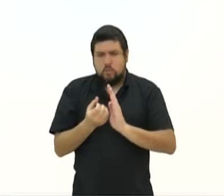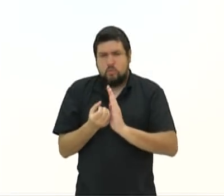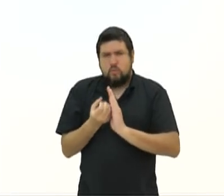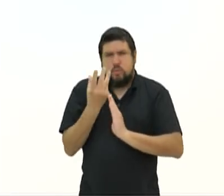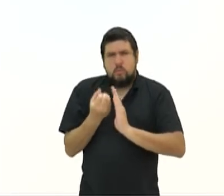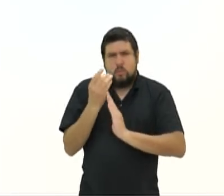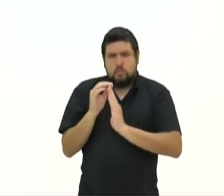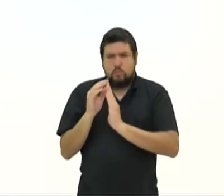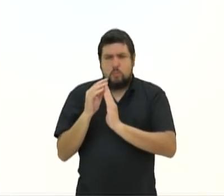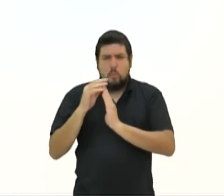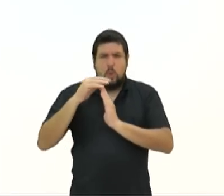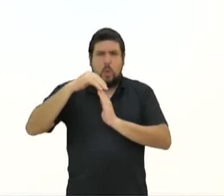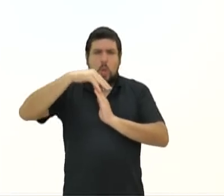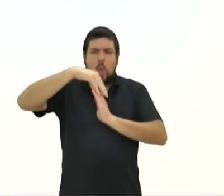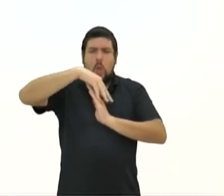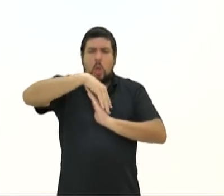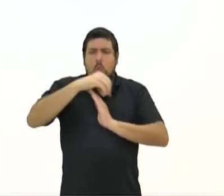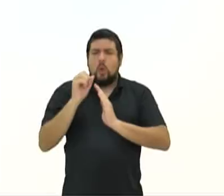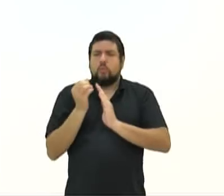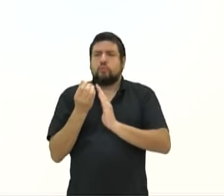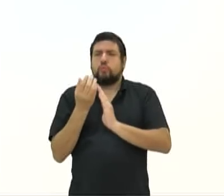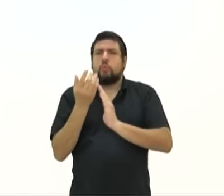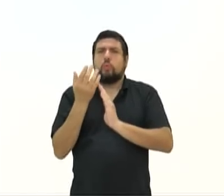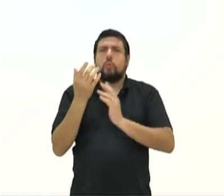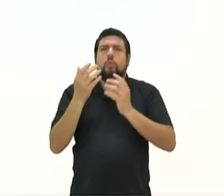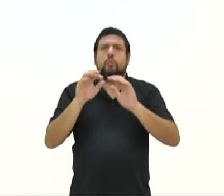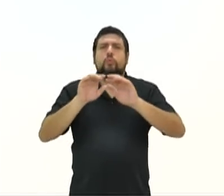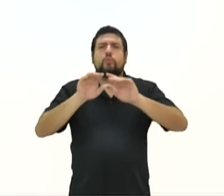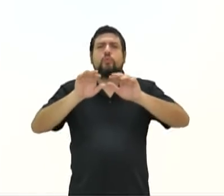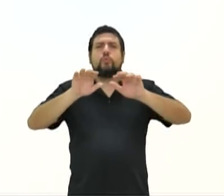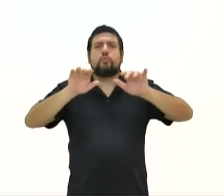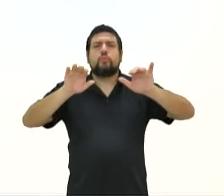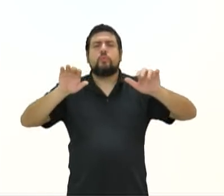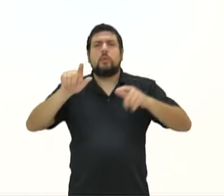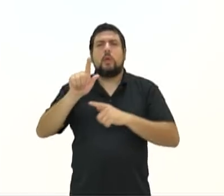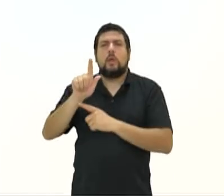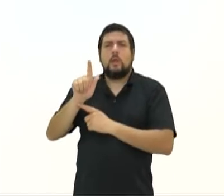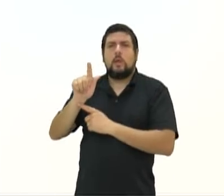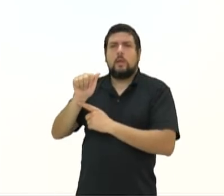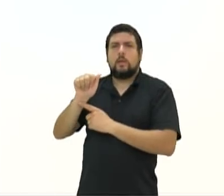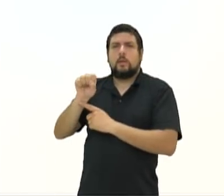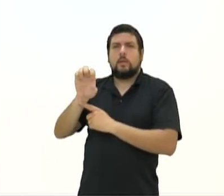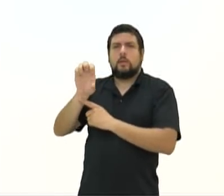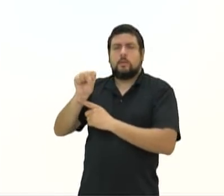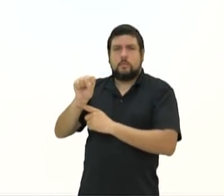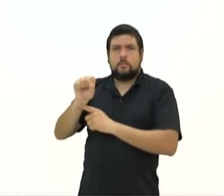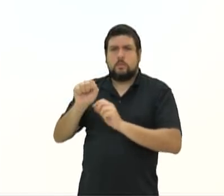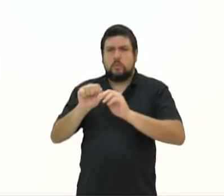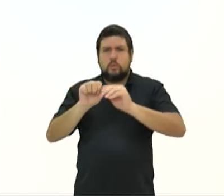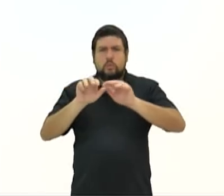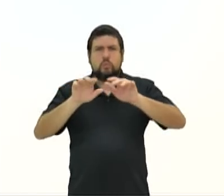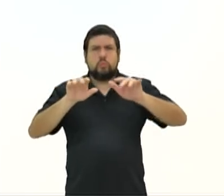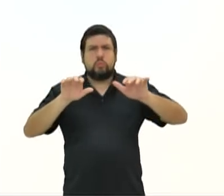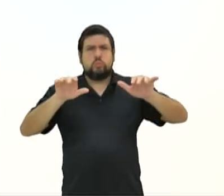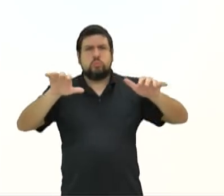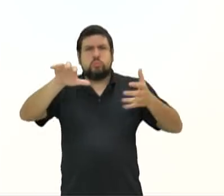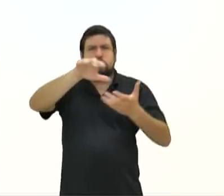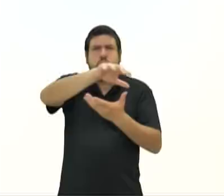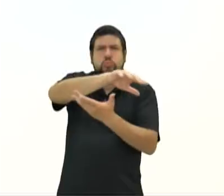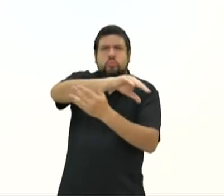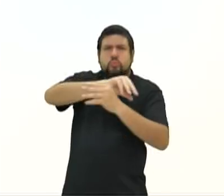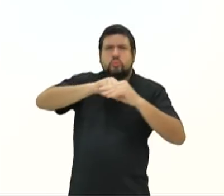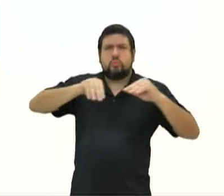gases. E esses gases eles iam para a atmosfera. A atmosfera primitiva também não era igual à atmosfera